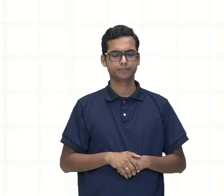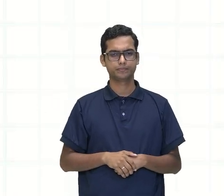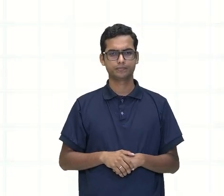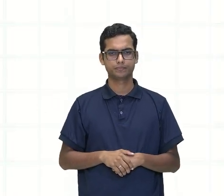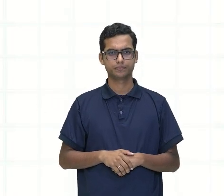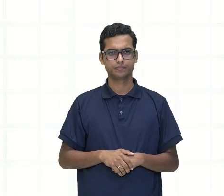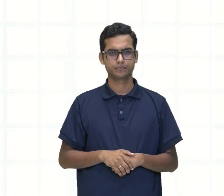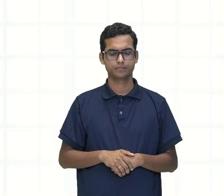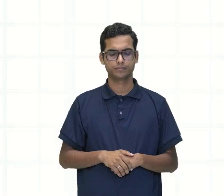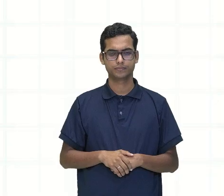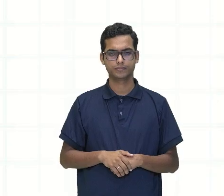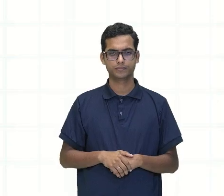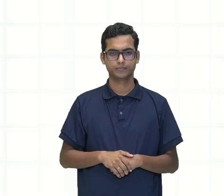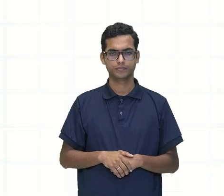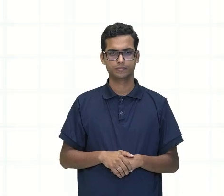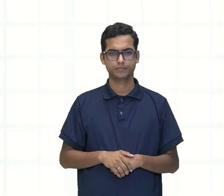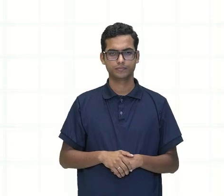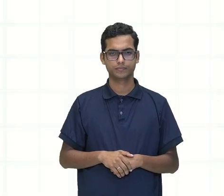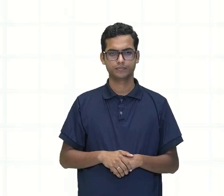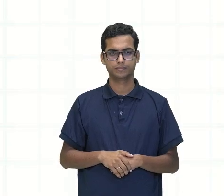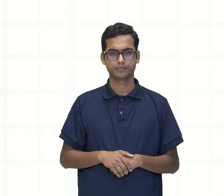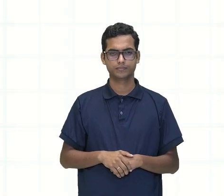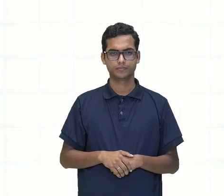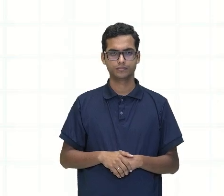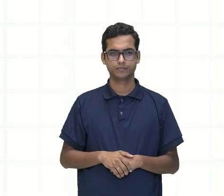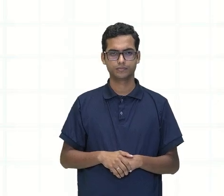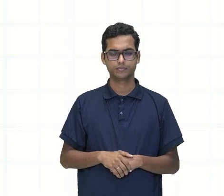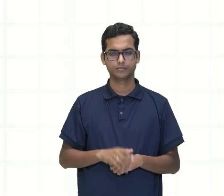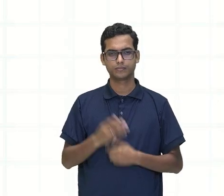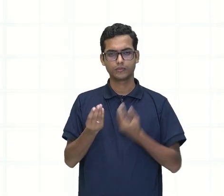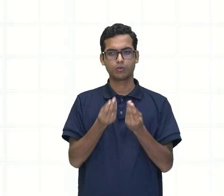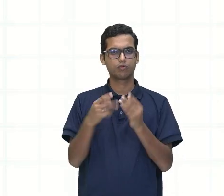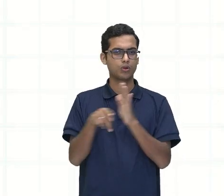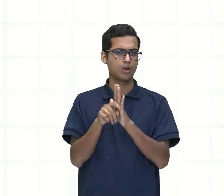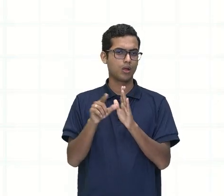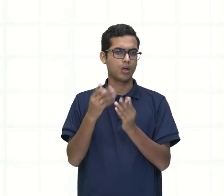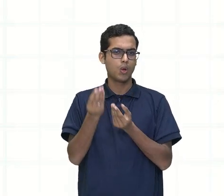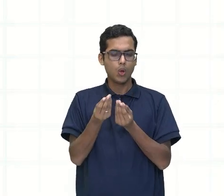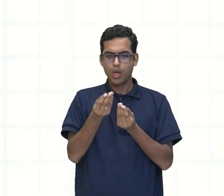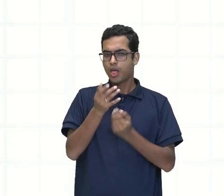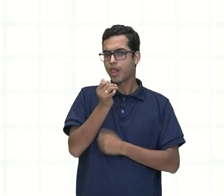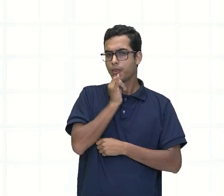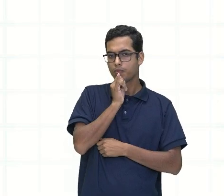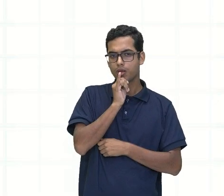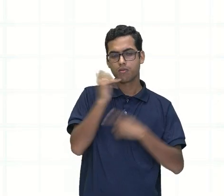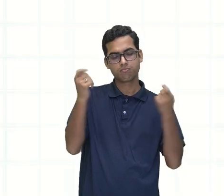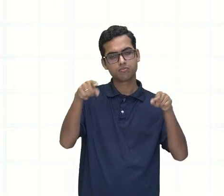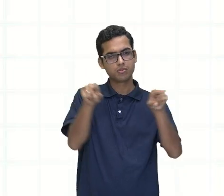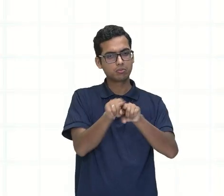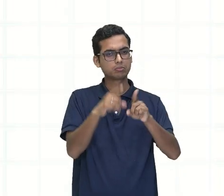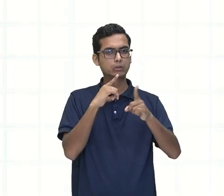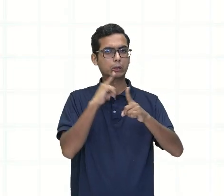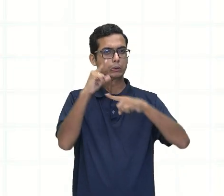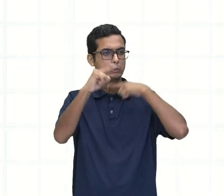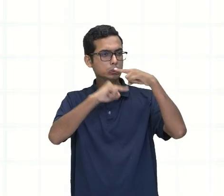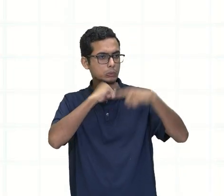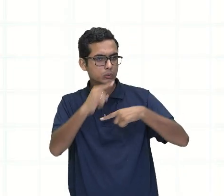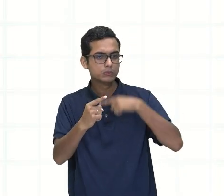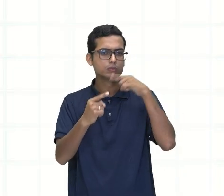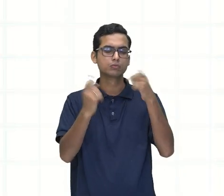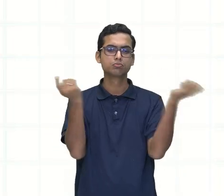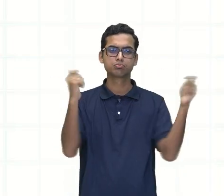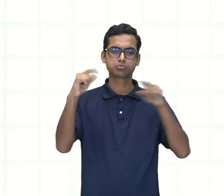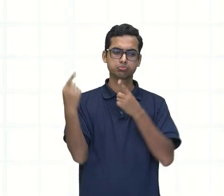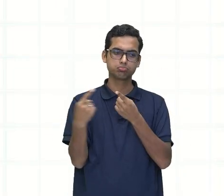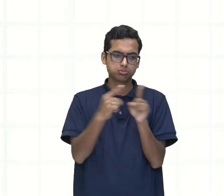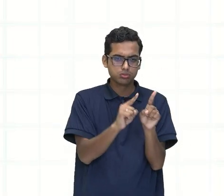que tenha ali, né? Que seja incisivo. Ele é menos incisivo. Podendo receber o quê? Contestações, né? Provavelmente será preciso estudar. E